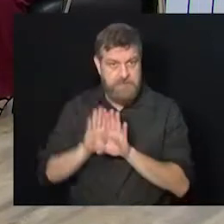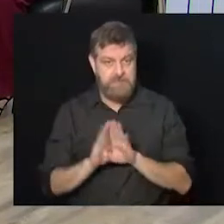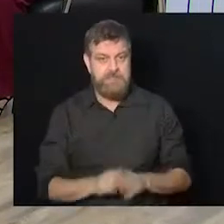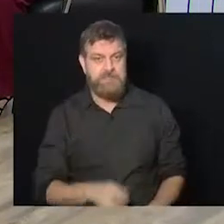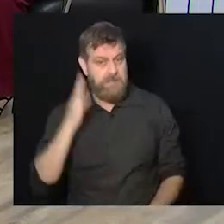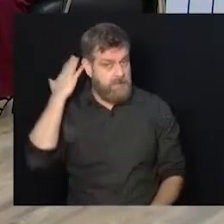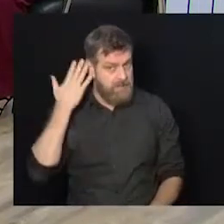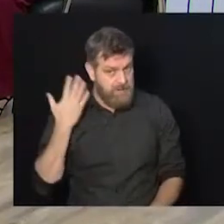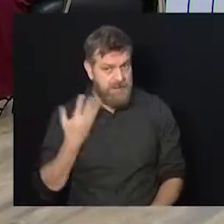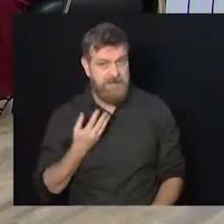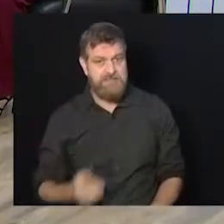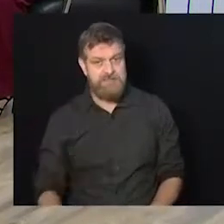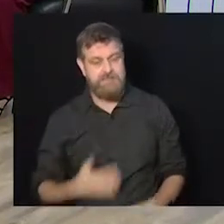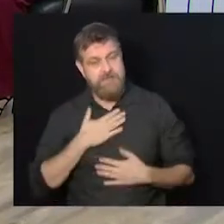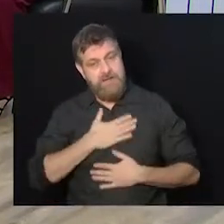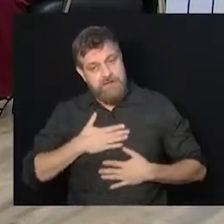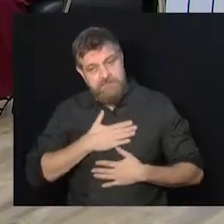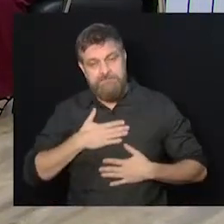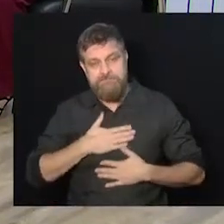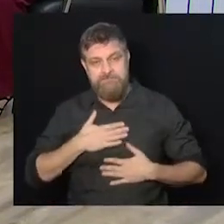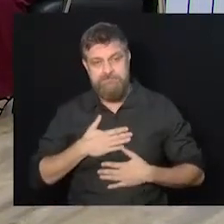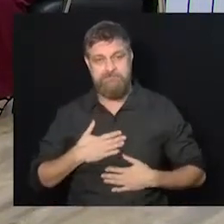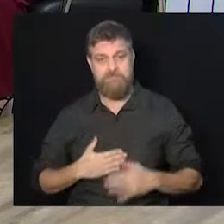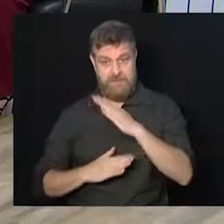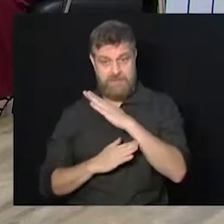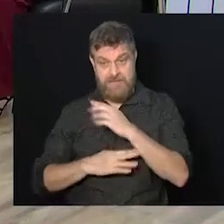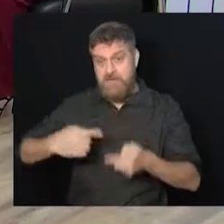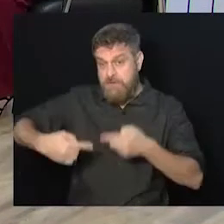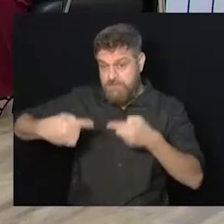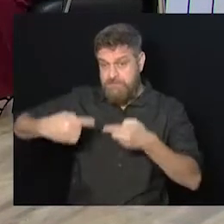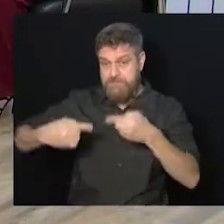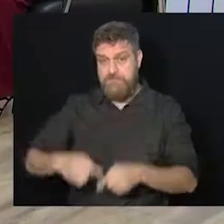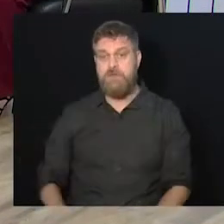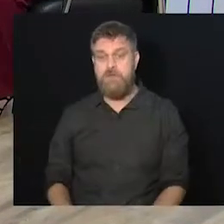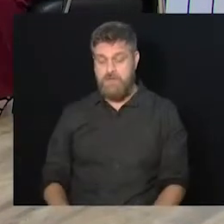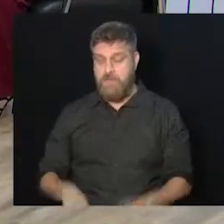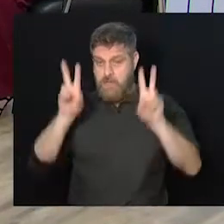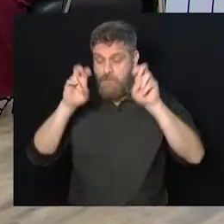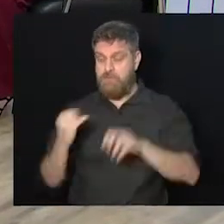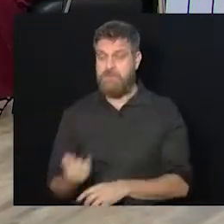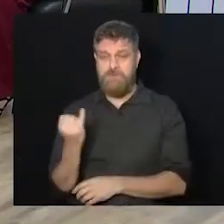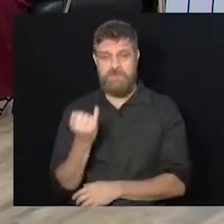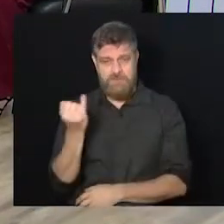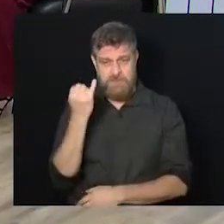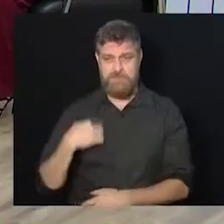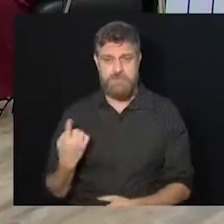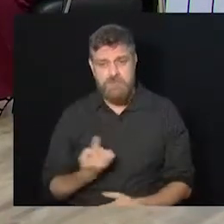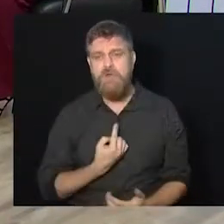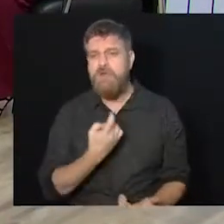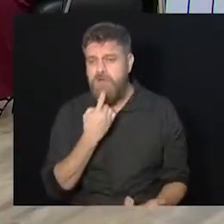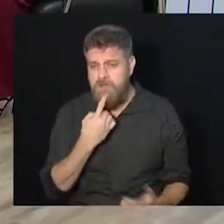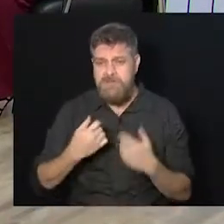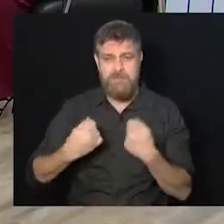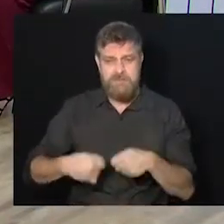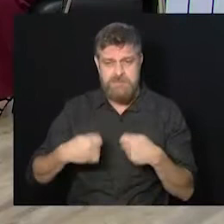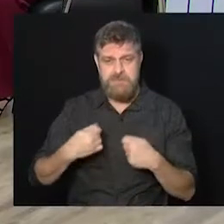recebê-las aqui na Câmara para debater esse assunto que é muito atual e importante. É óbvio que nós aqui em Campinas temos que olhar